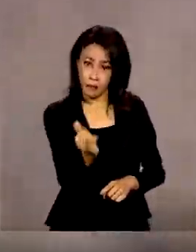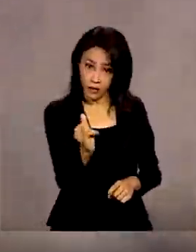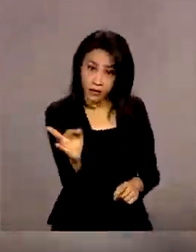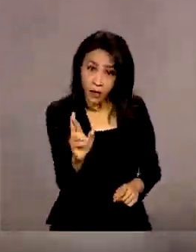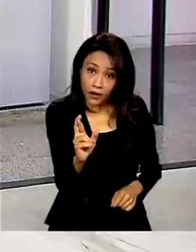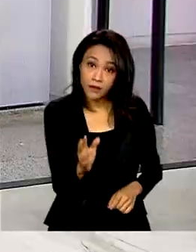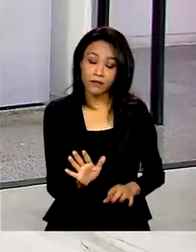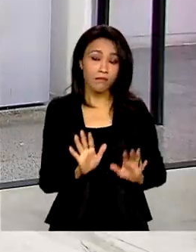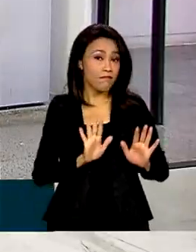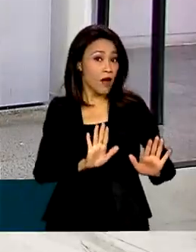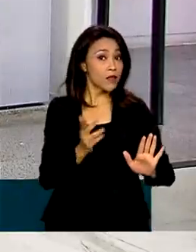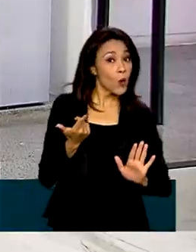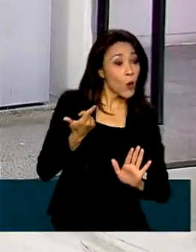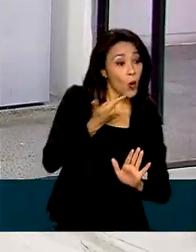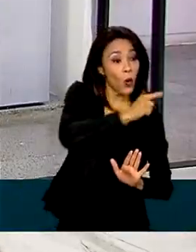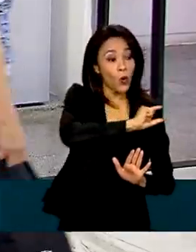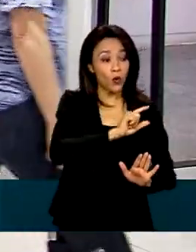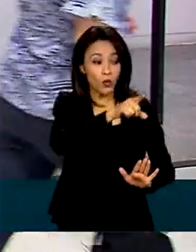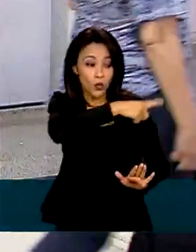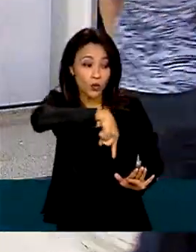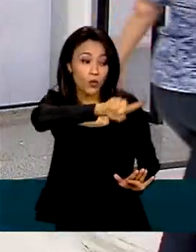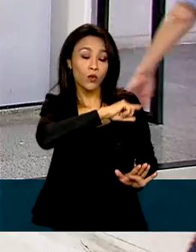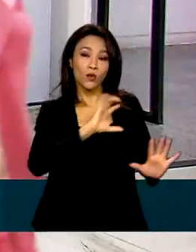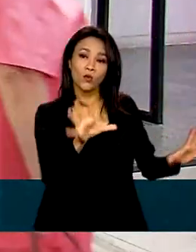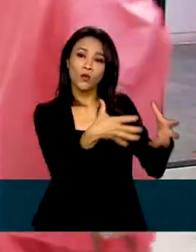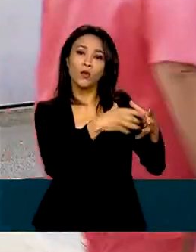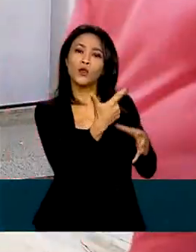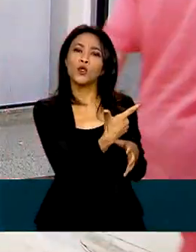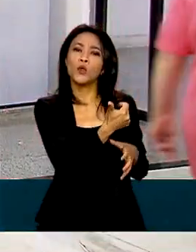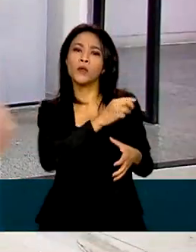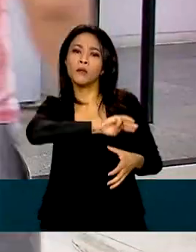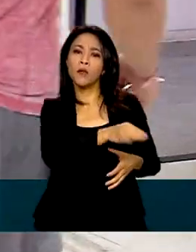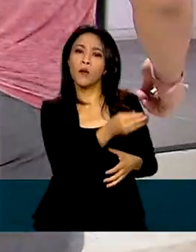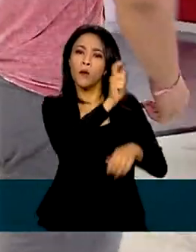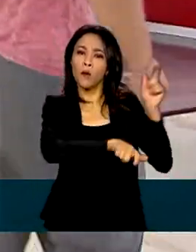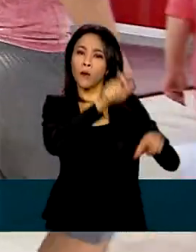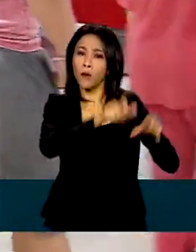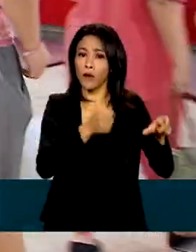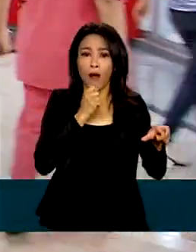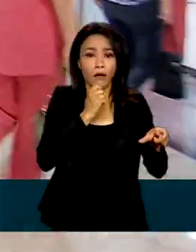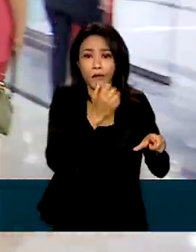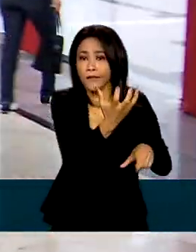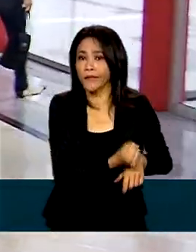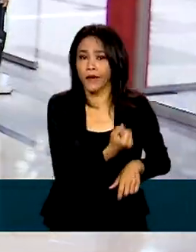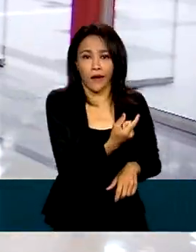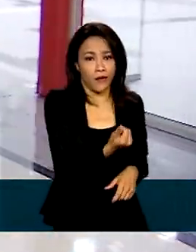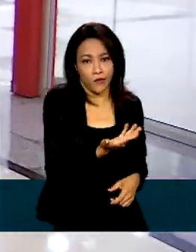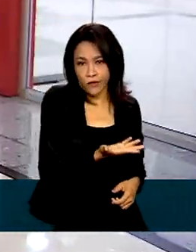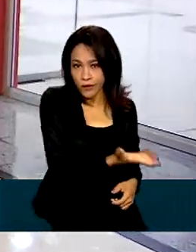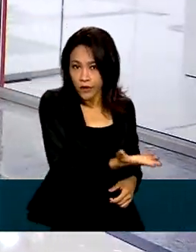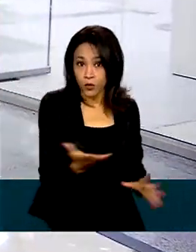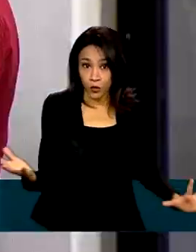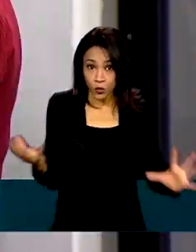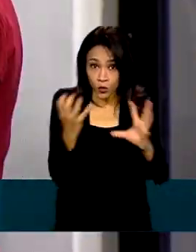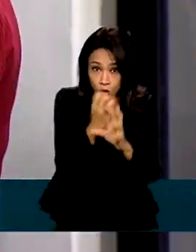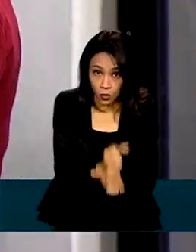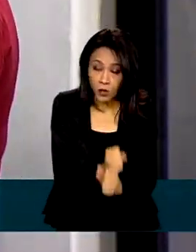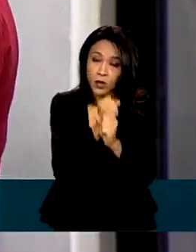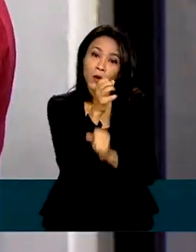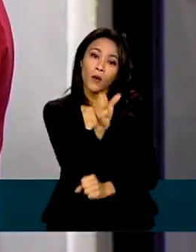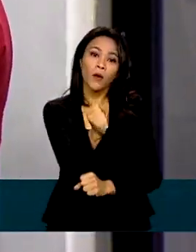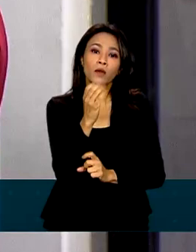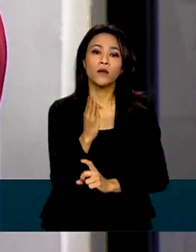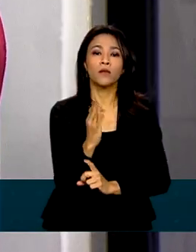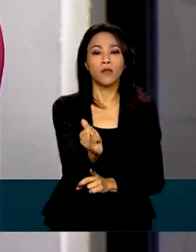R$ 31 bilhões. Mas outros 12 milhões de trabalhadores ainda não fizeram o saque, somando cerca de